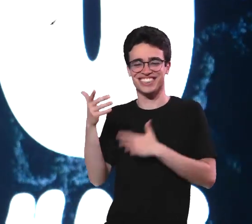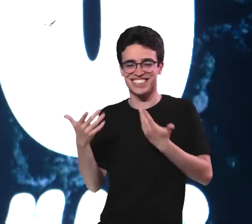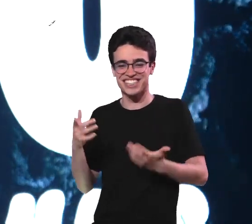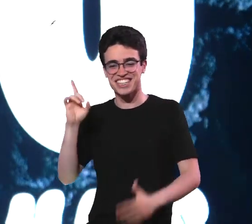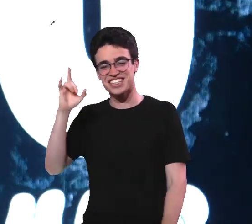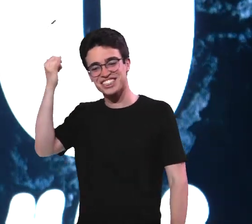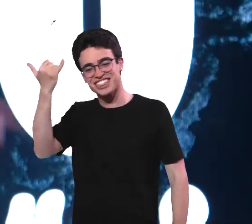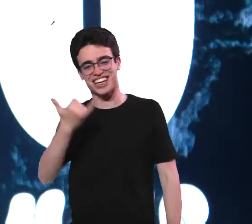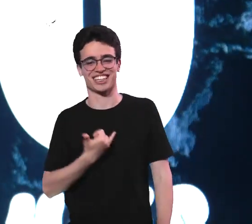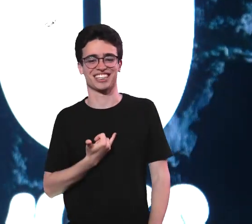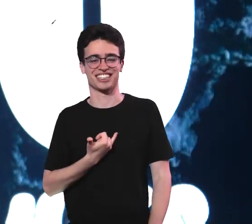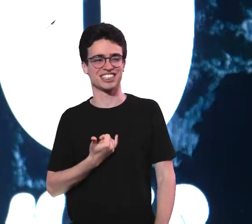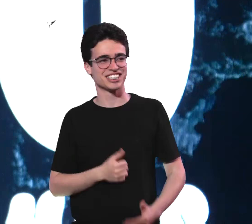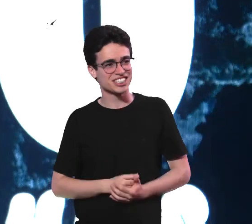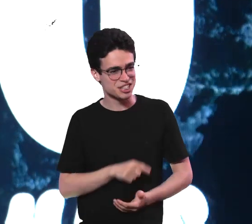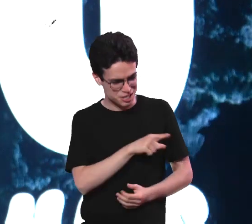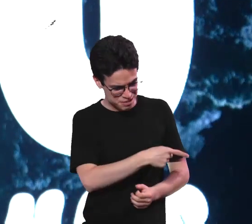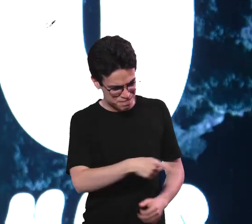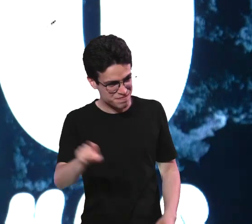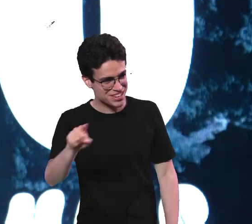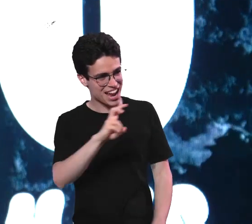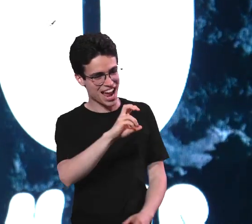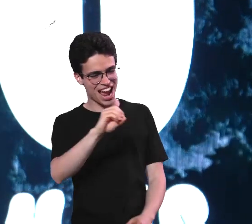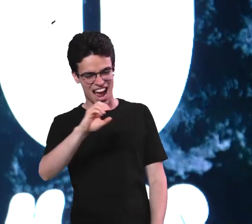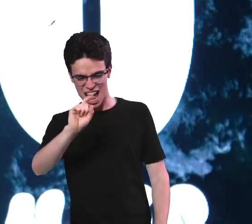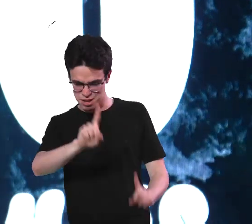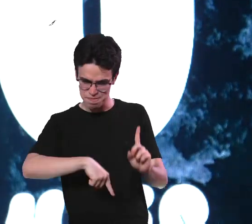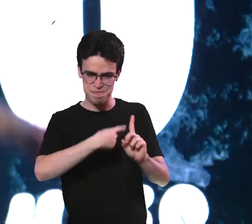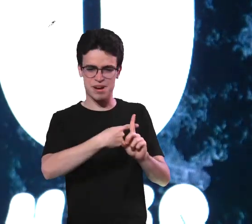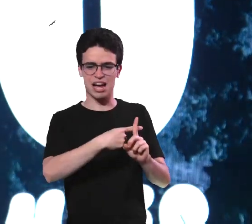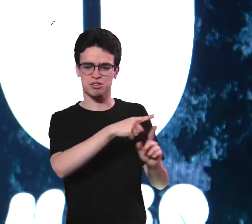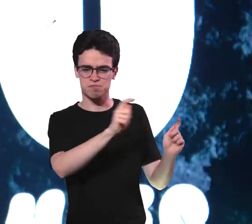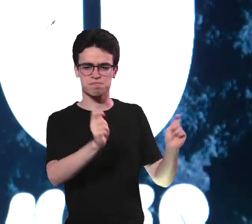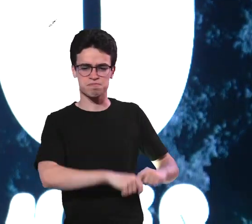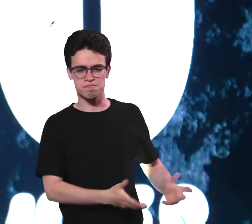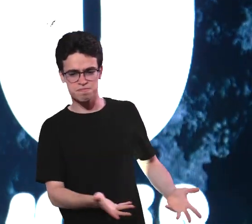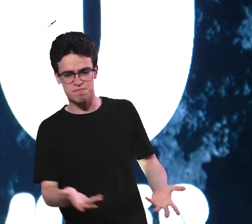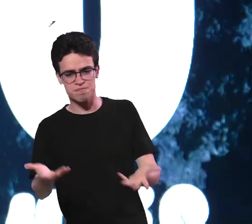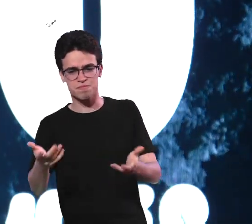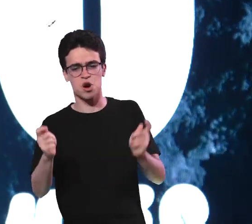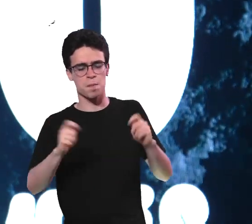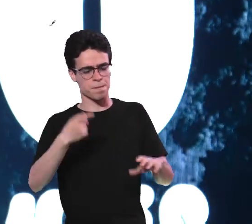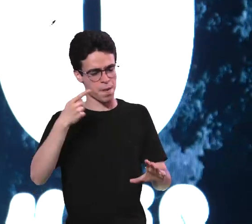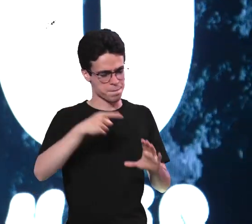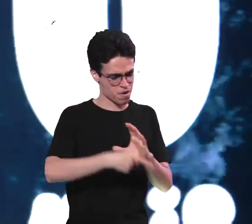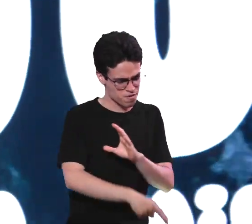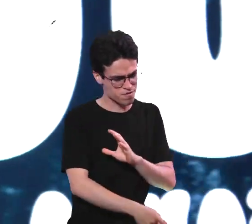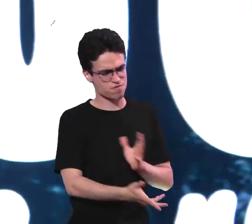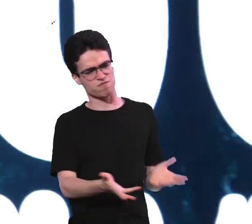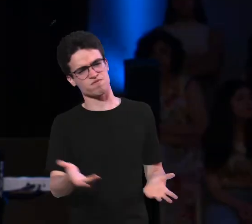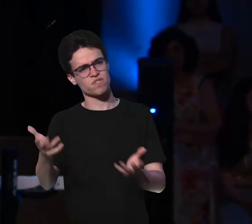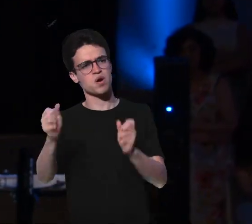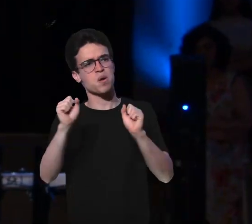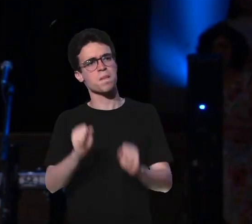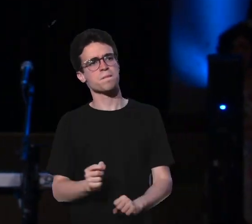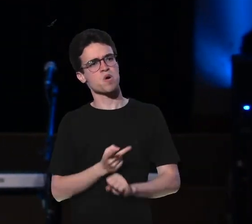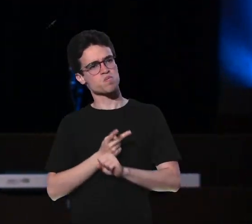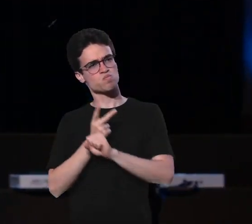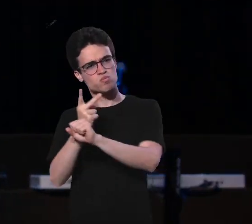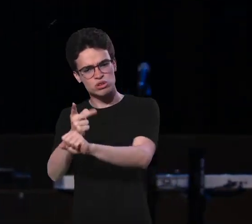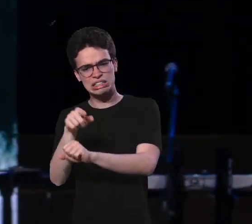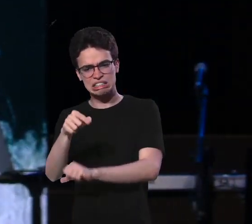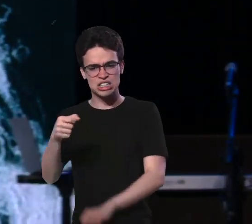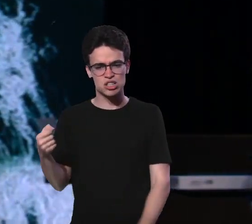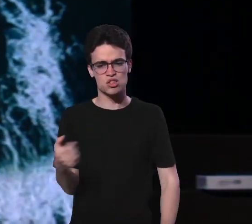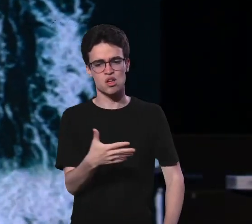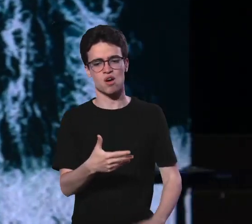para mim, você pode ir 500 metros a mais, você pode ir mais profundo, você pode buscar algo novo. E